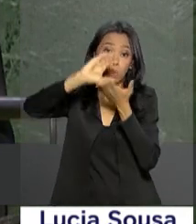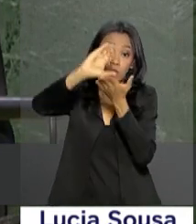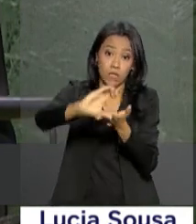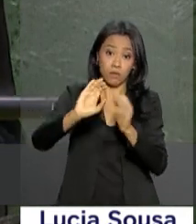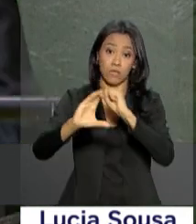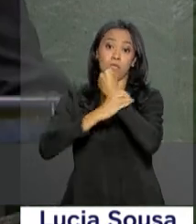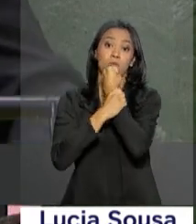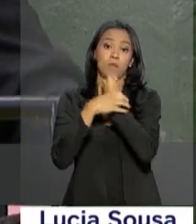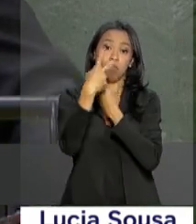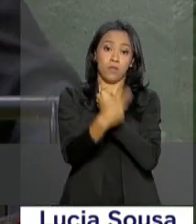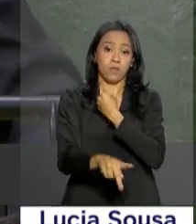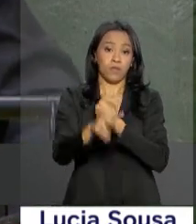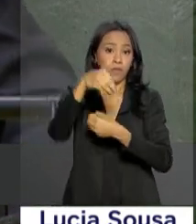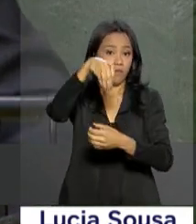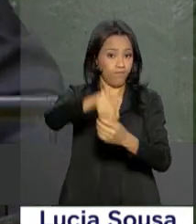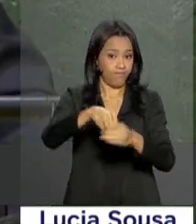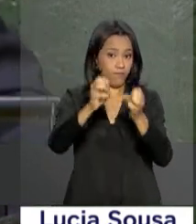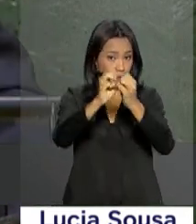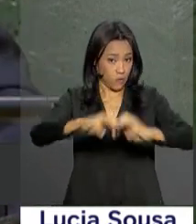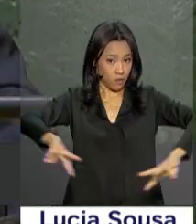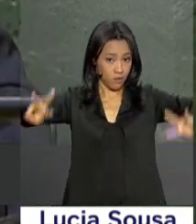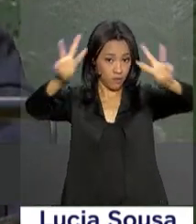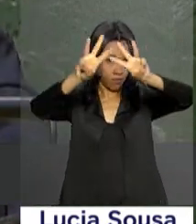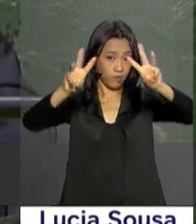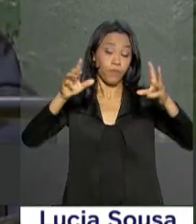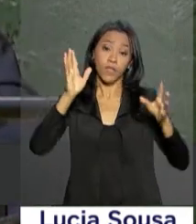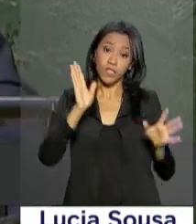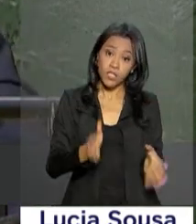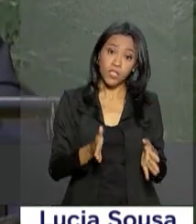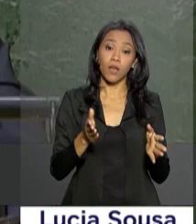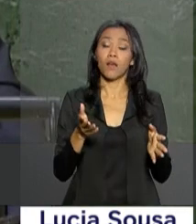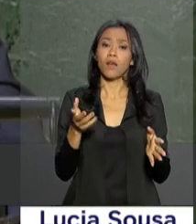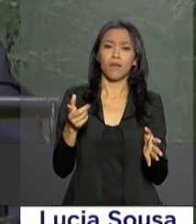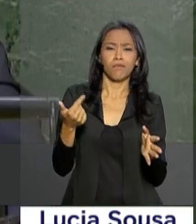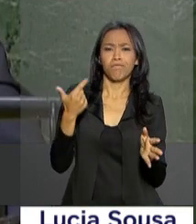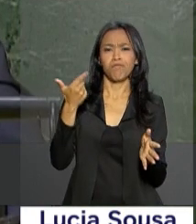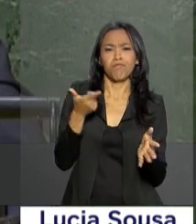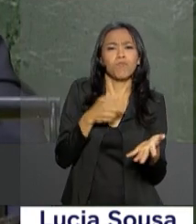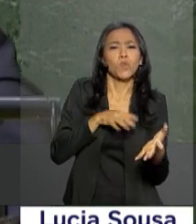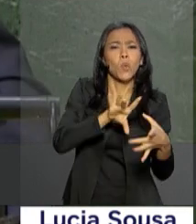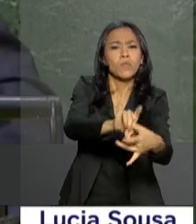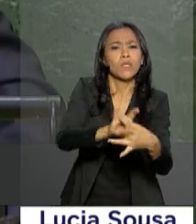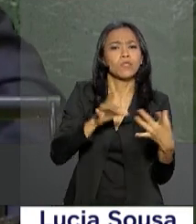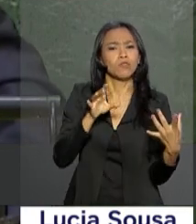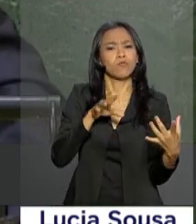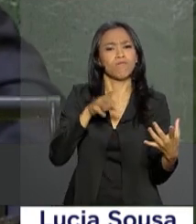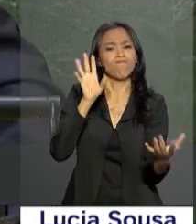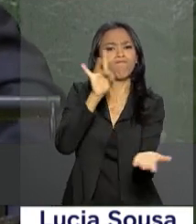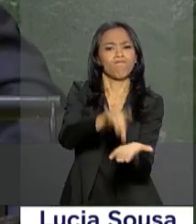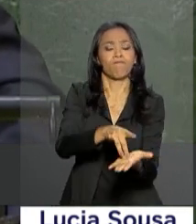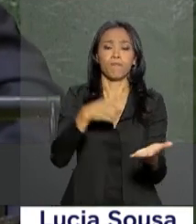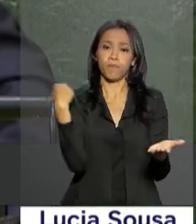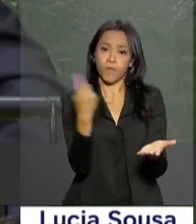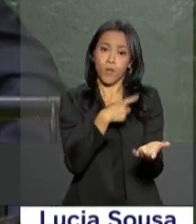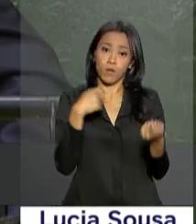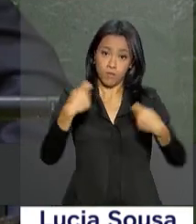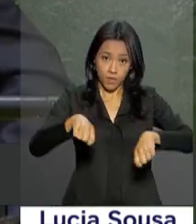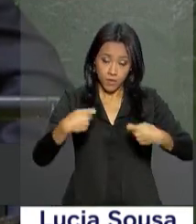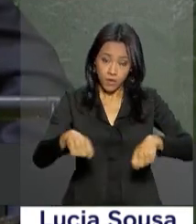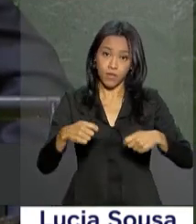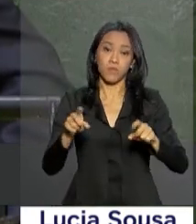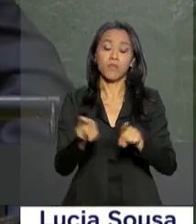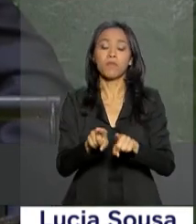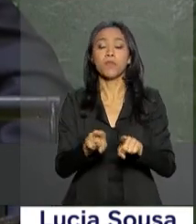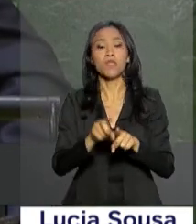como está reflete o mundo que já não existe mais precisamos enfim revigorar os